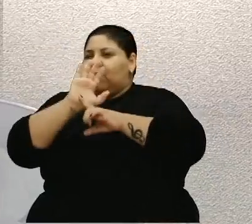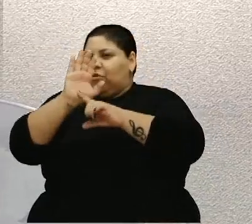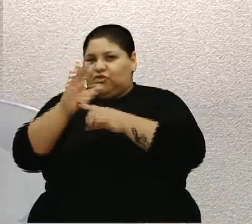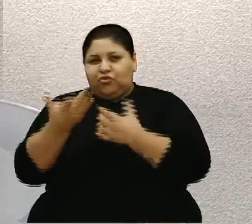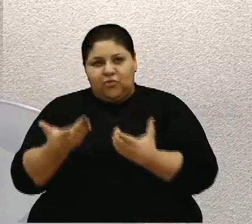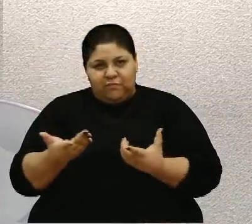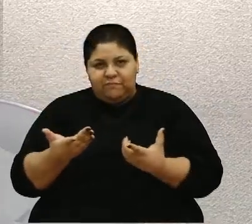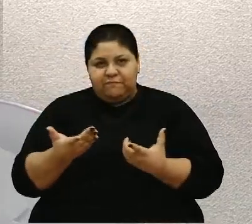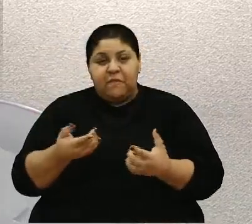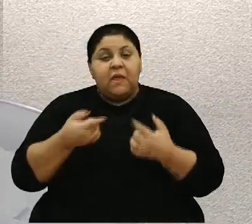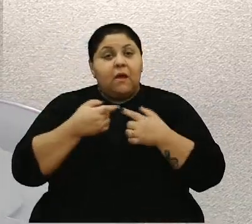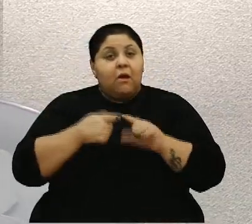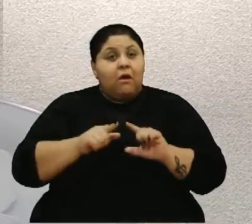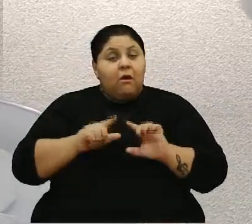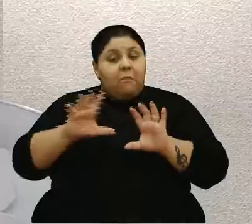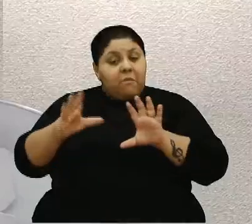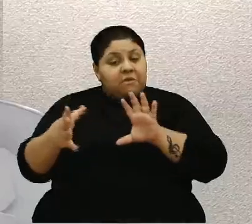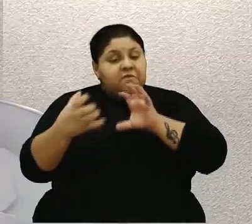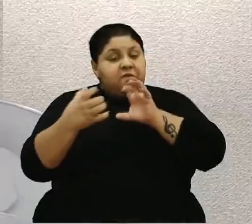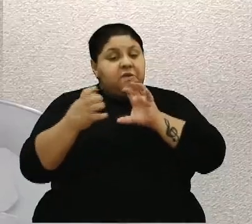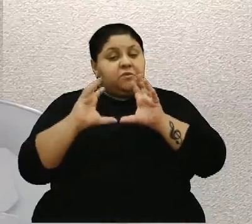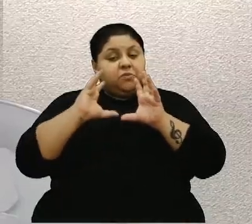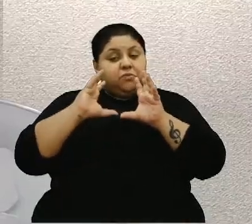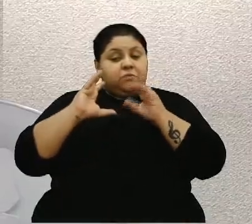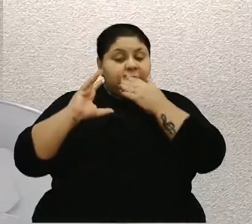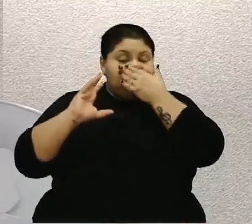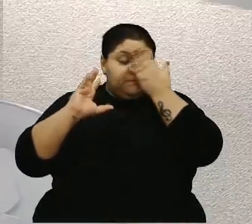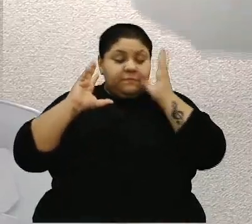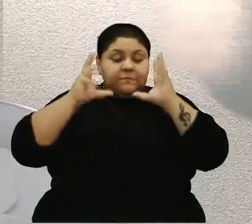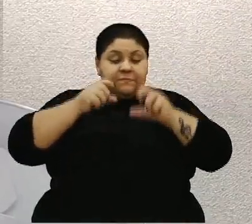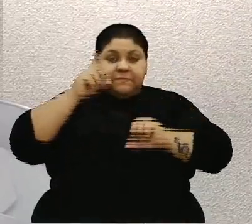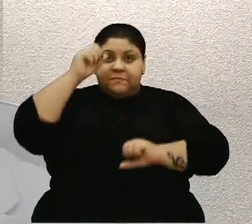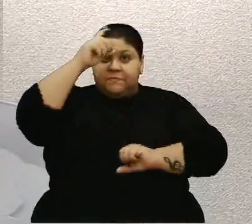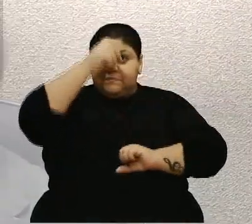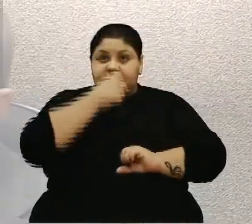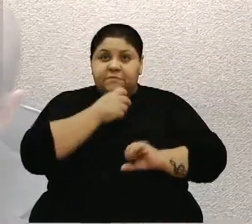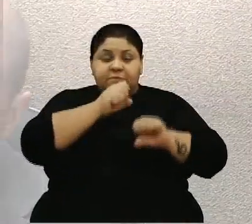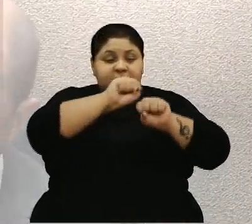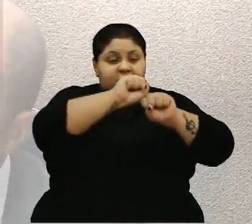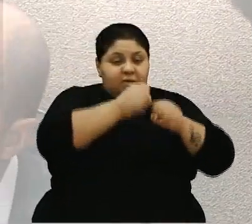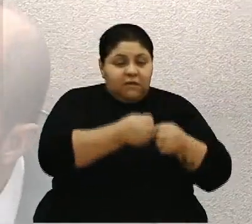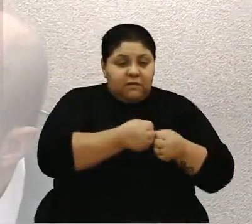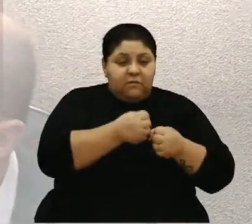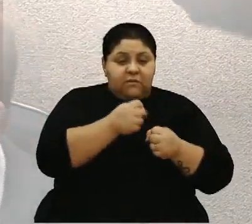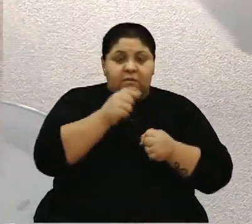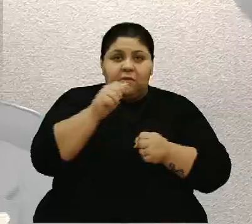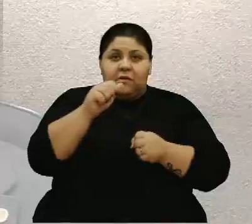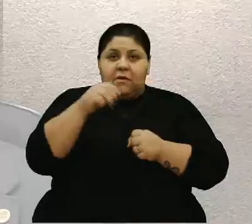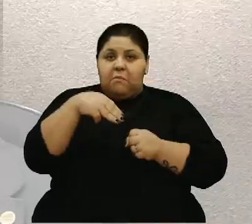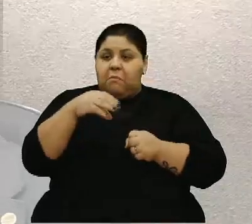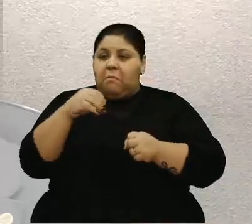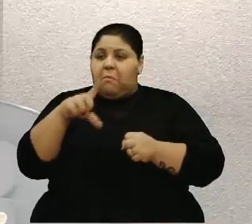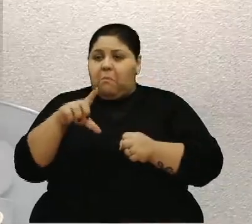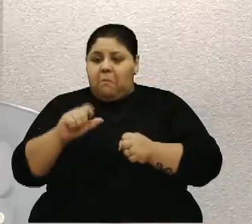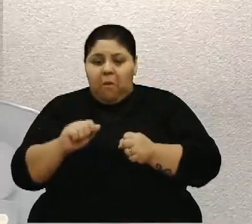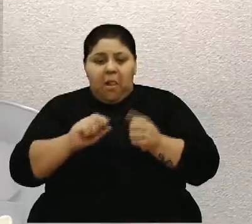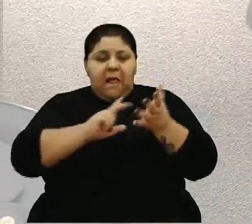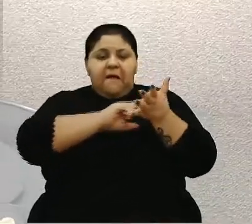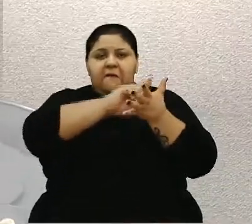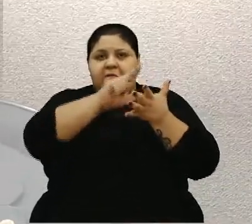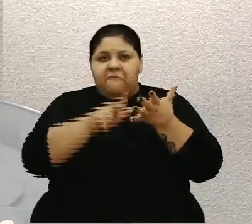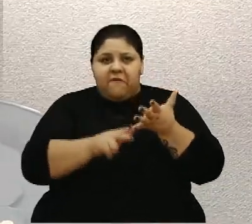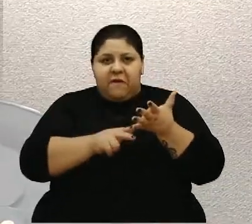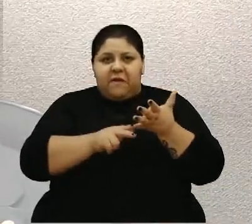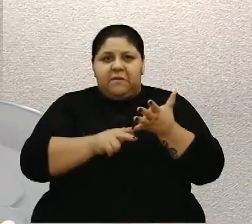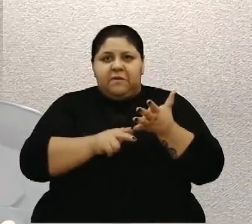né? Mas enfrentam todas essas dificuldades. Quebrou amortecedor, quebrou a mola, quebrou isso, quebrou aquilo ali não tem como botar na conta